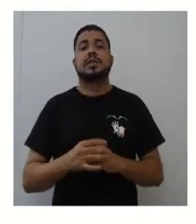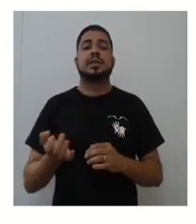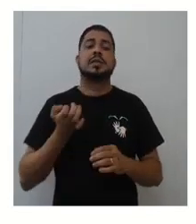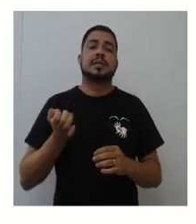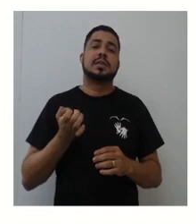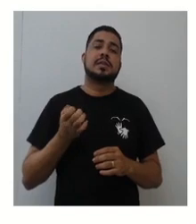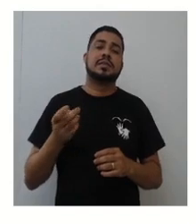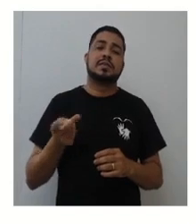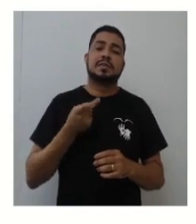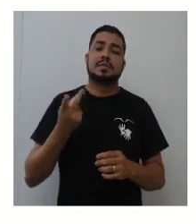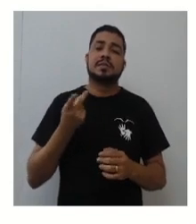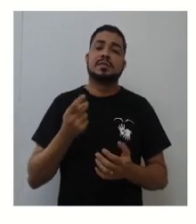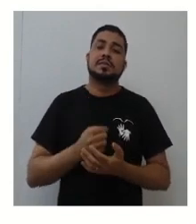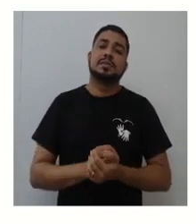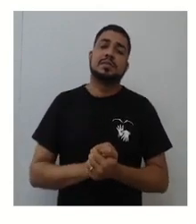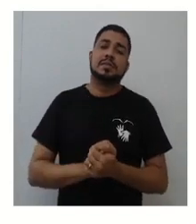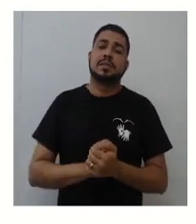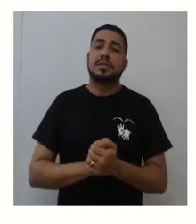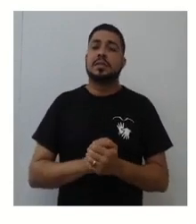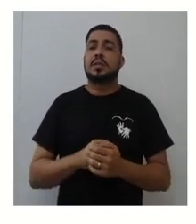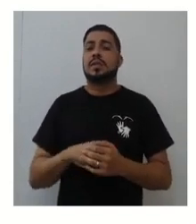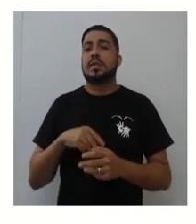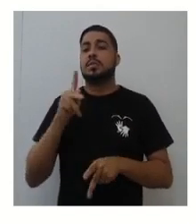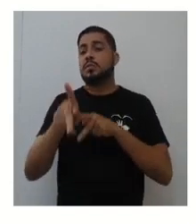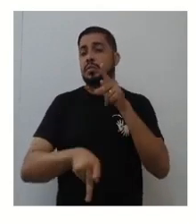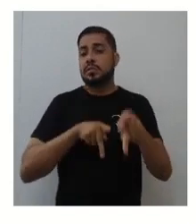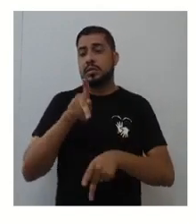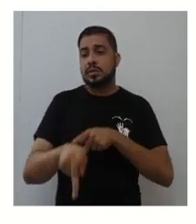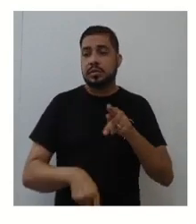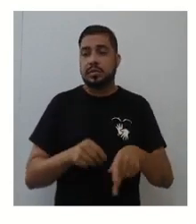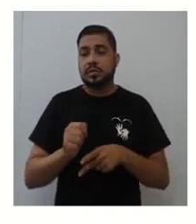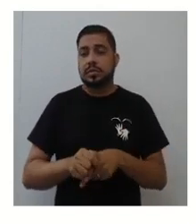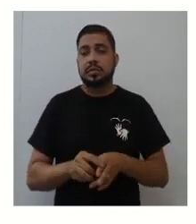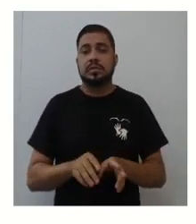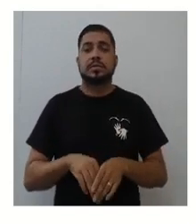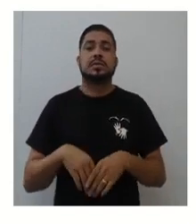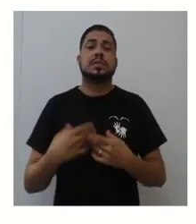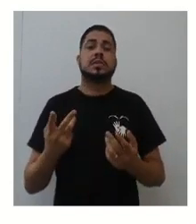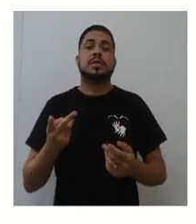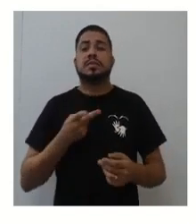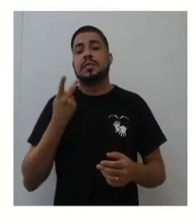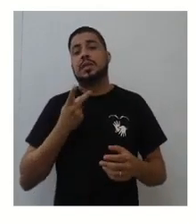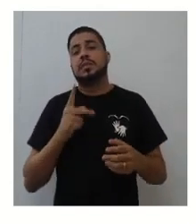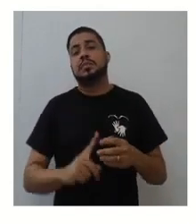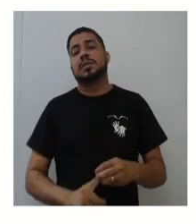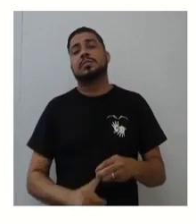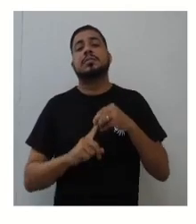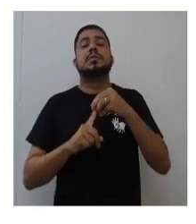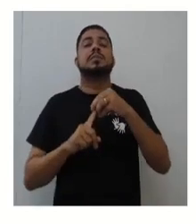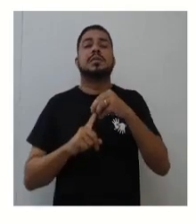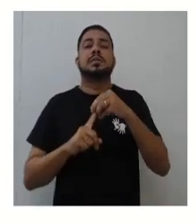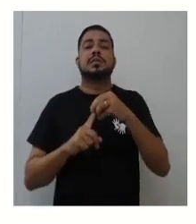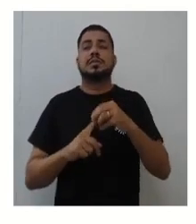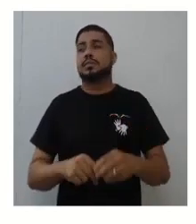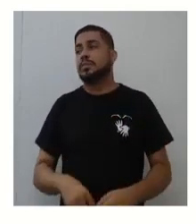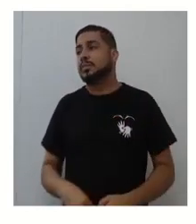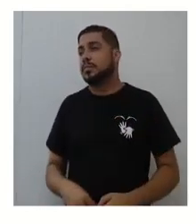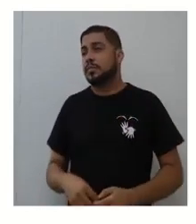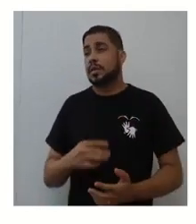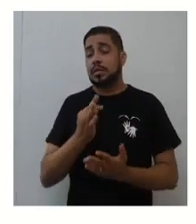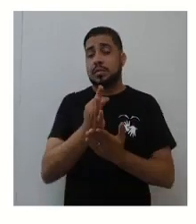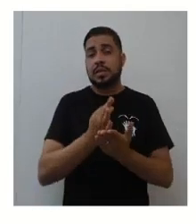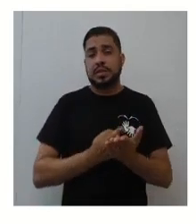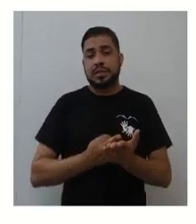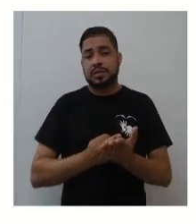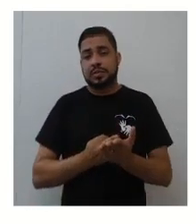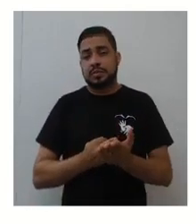um fato até a população. Então, do que fala principalmente o texto? Ele traz